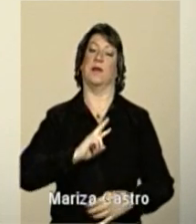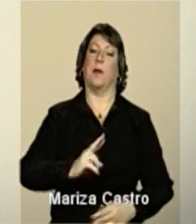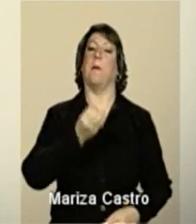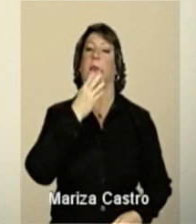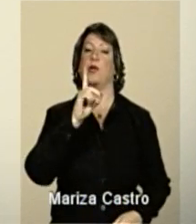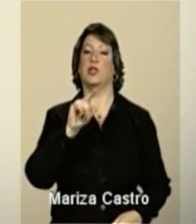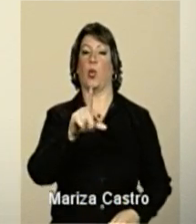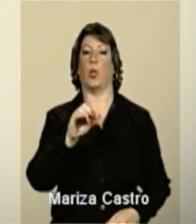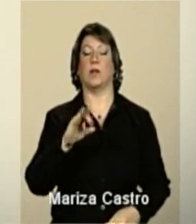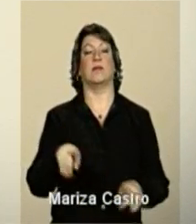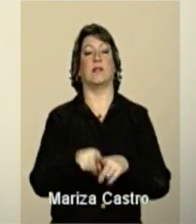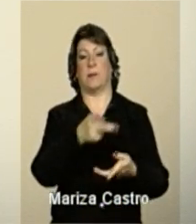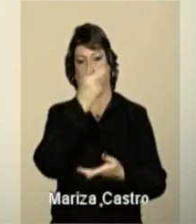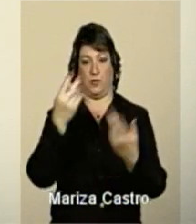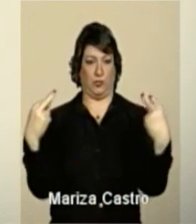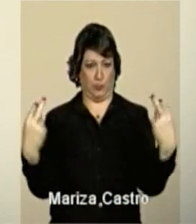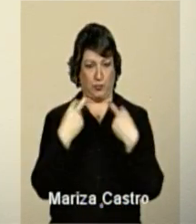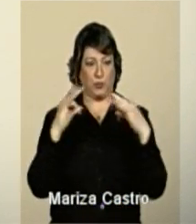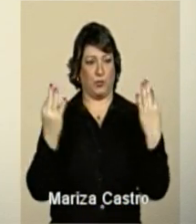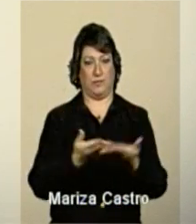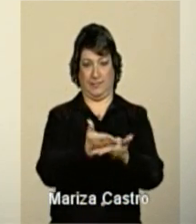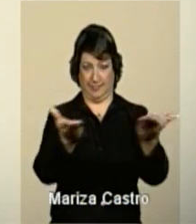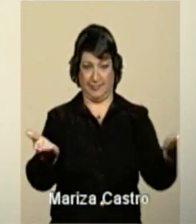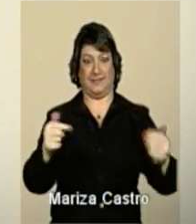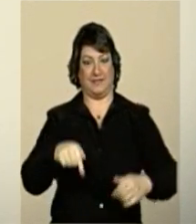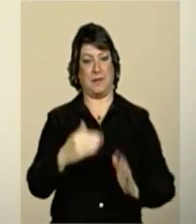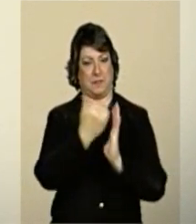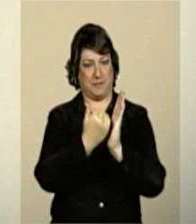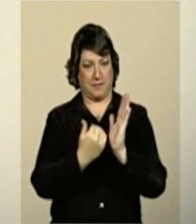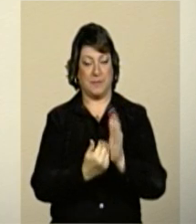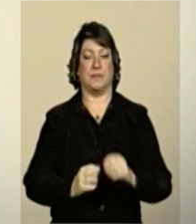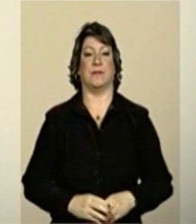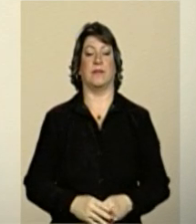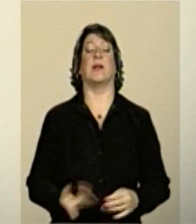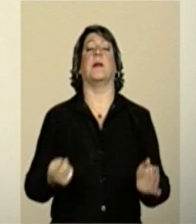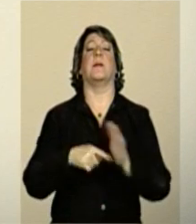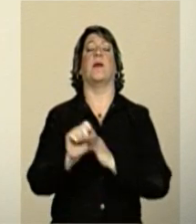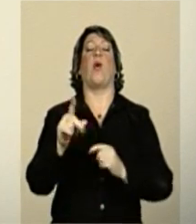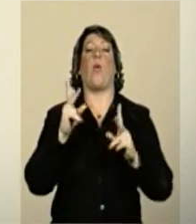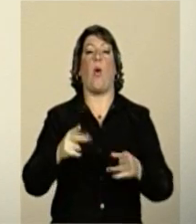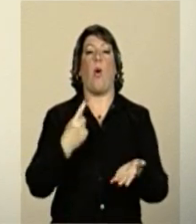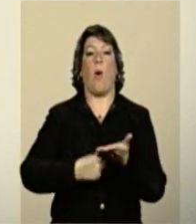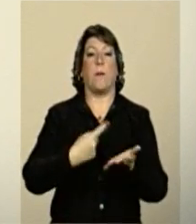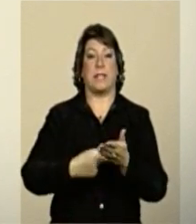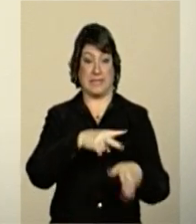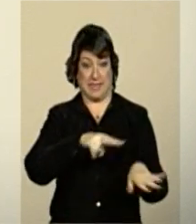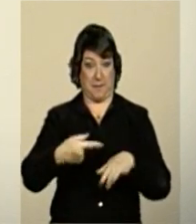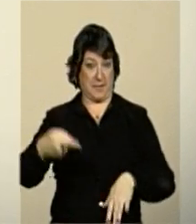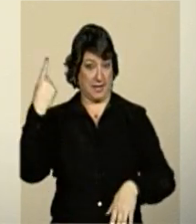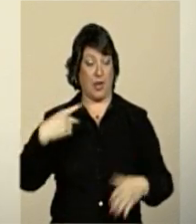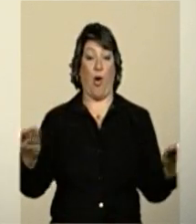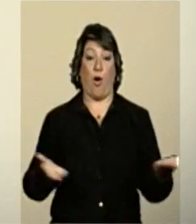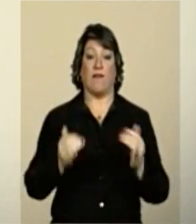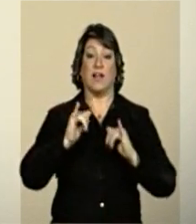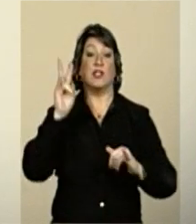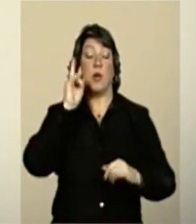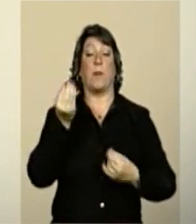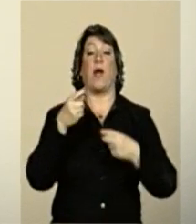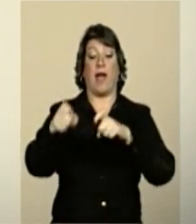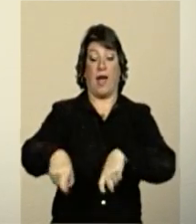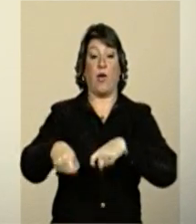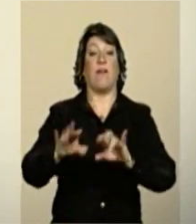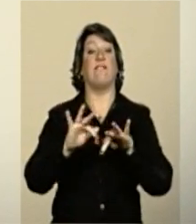Luciano. E um bom dia aos ouvintes que nos acompanham aqui no café. Presidenta, como a gente combinou na semana passada, vamos falar hoje sobre